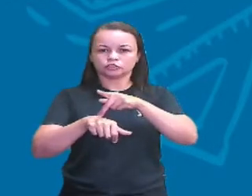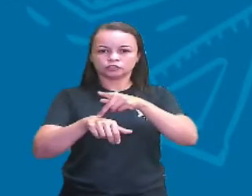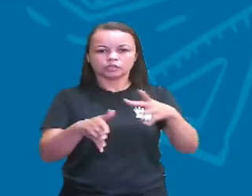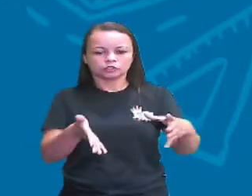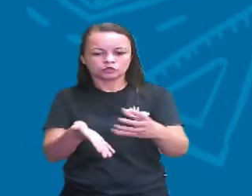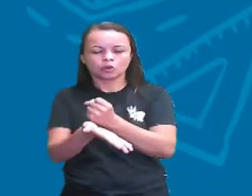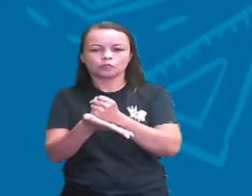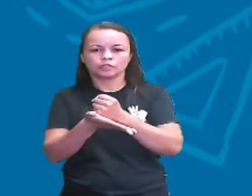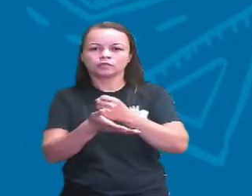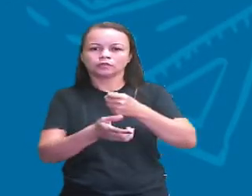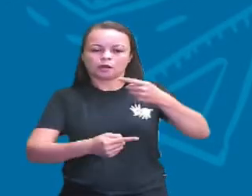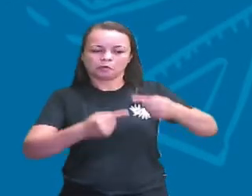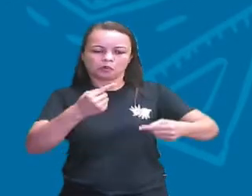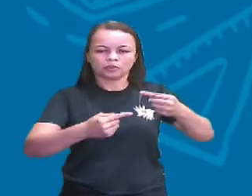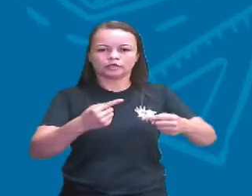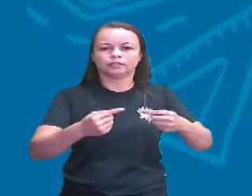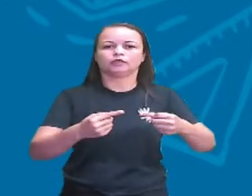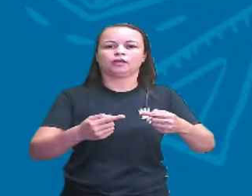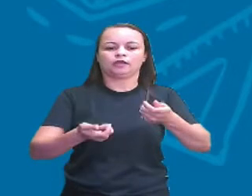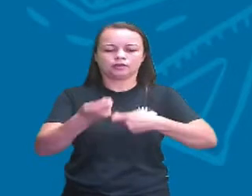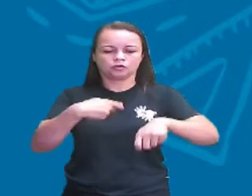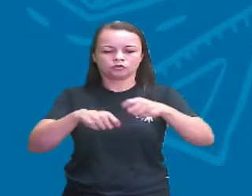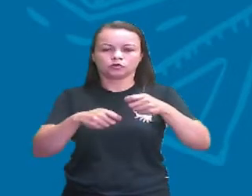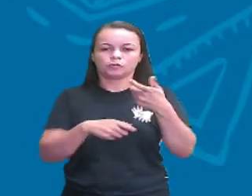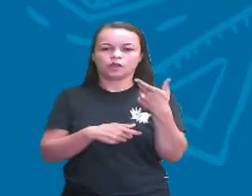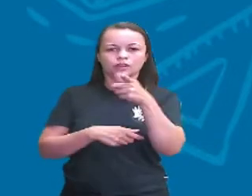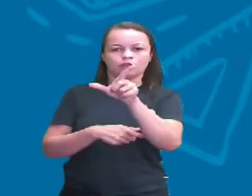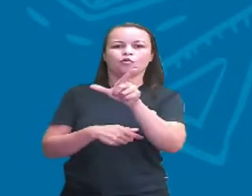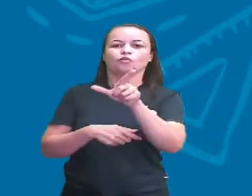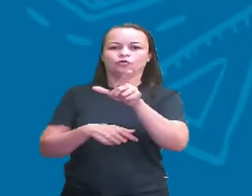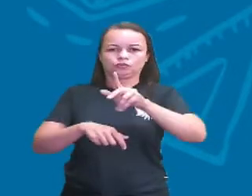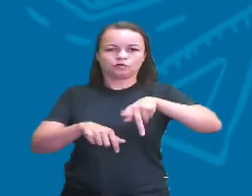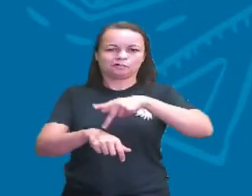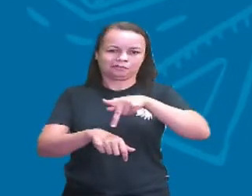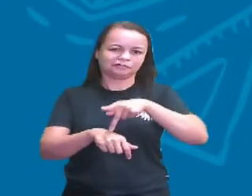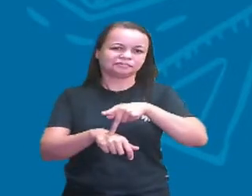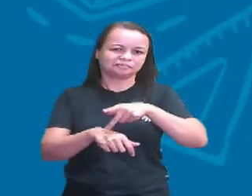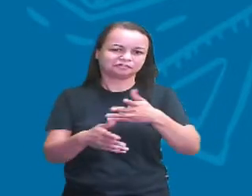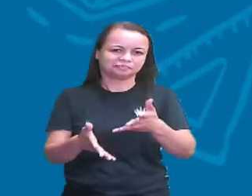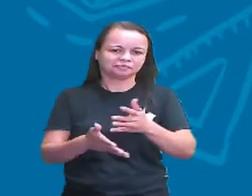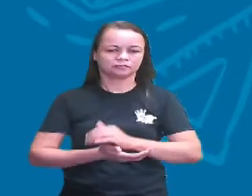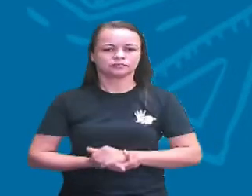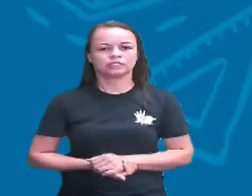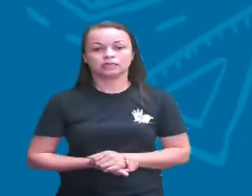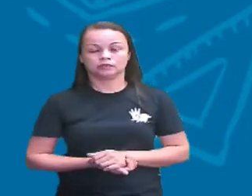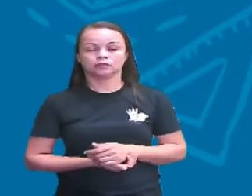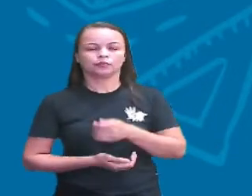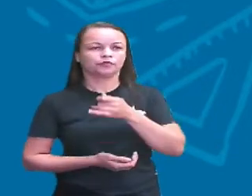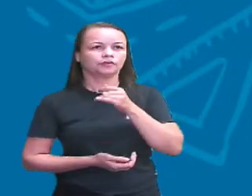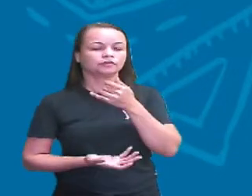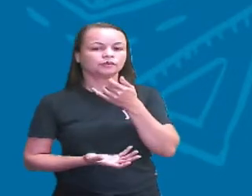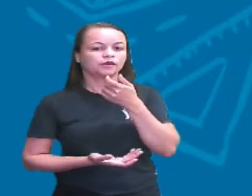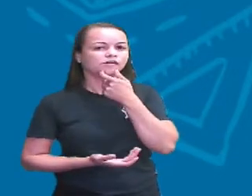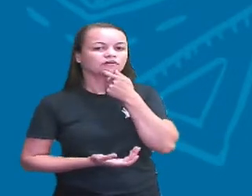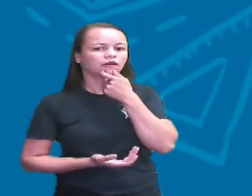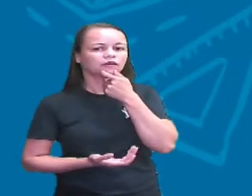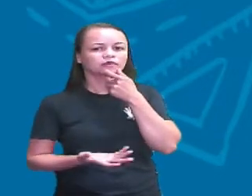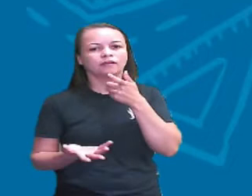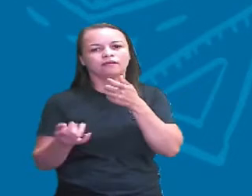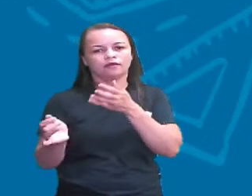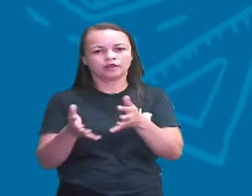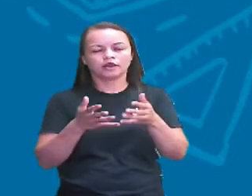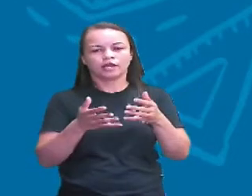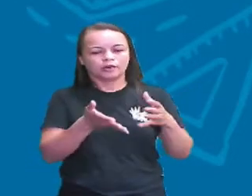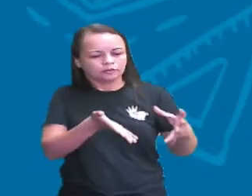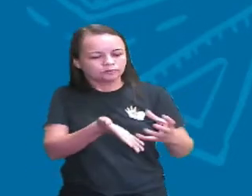e a economia de outro. Então isso acontecia da seguinte forma: a Inglaterra era um grande país imperialista naquela época.